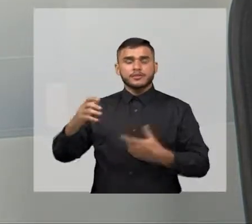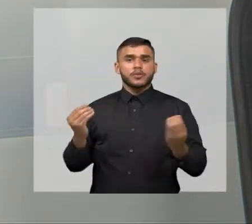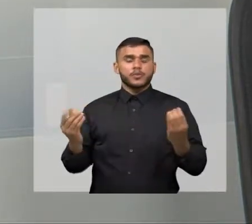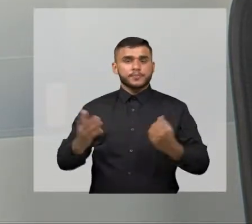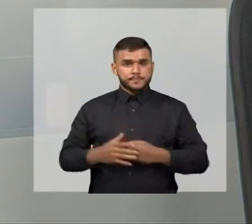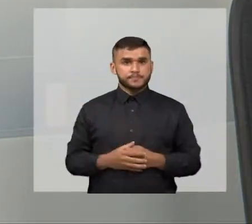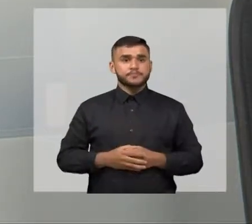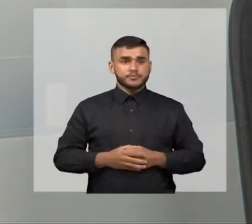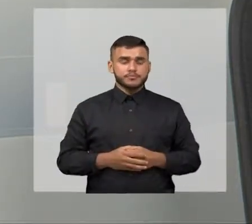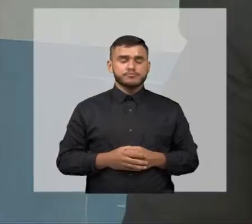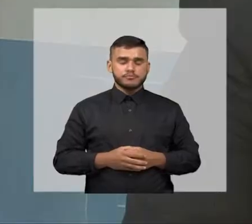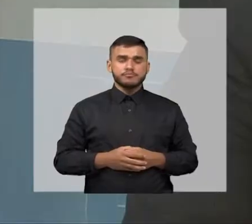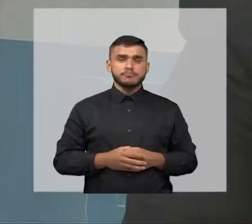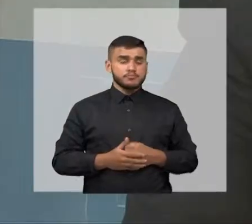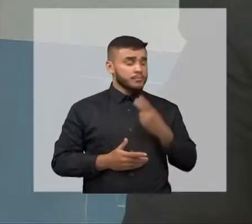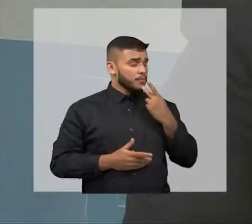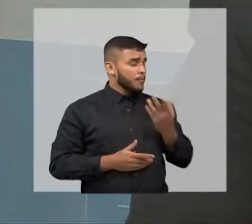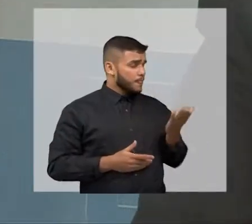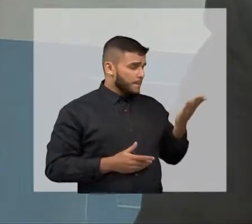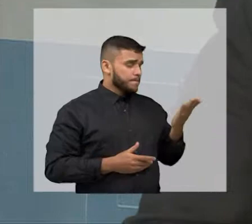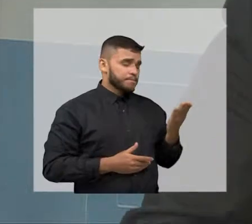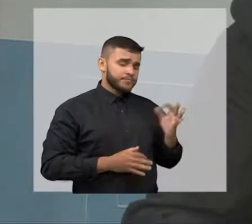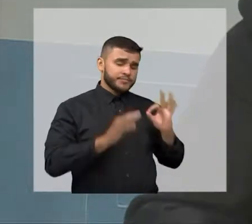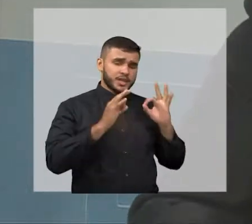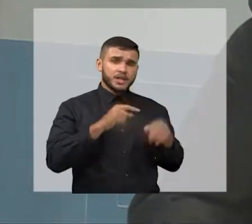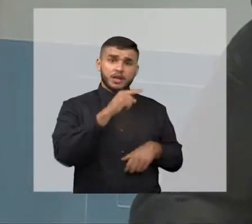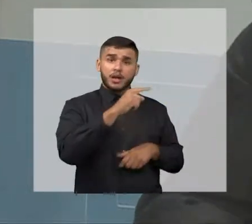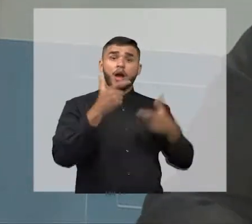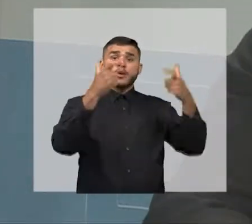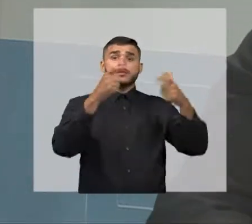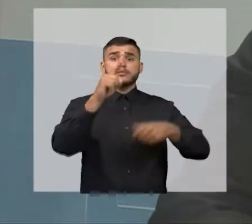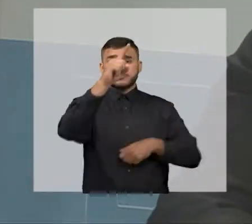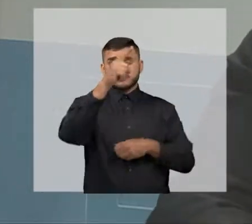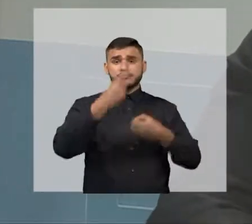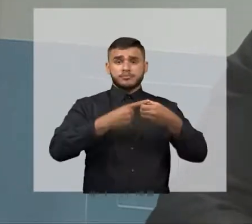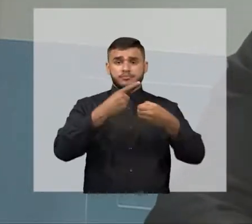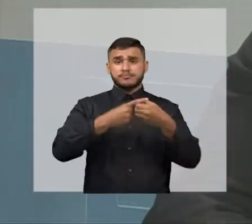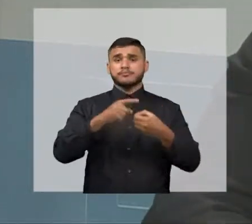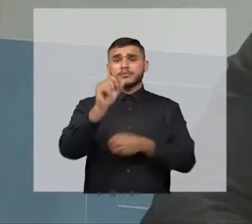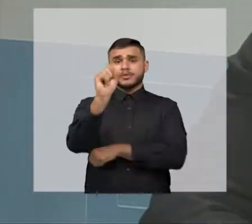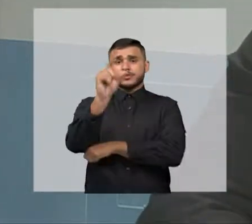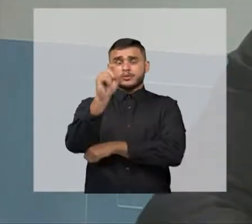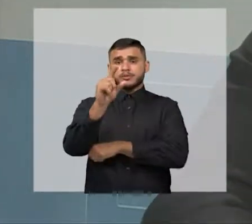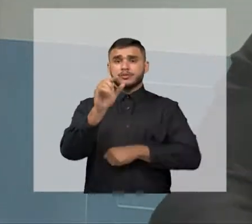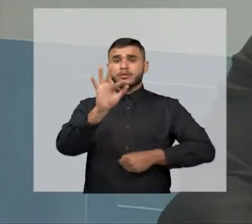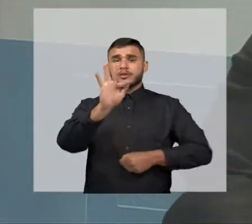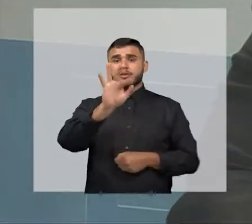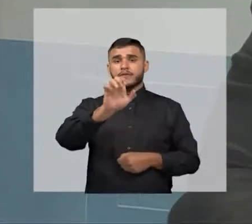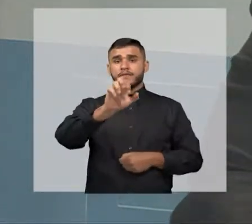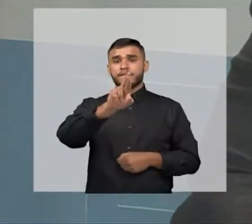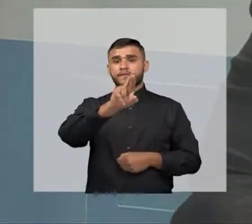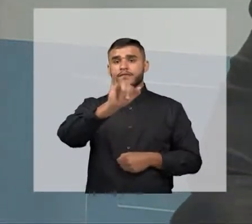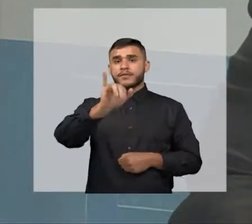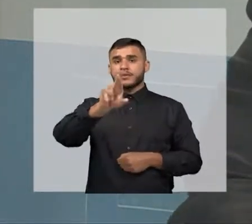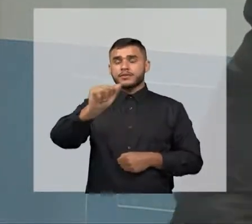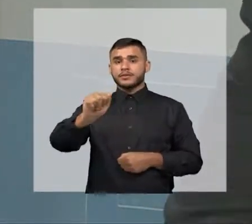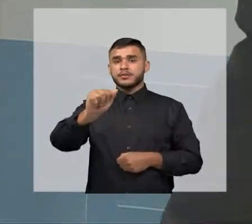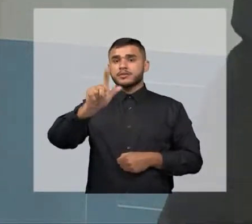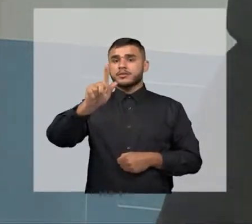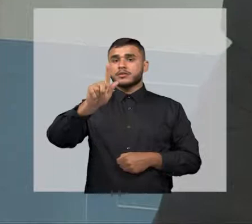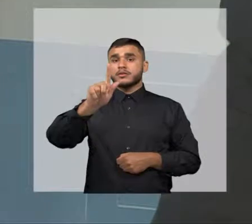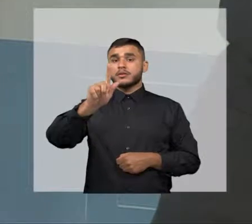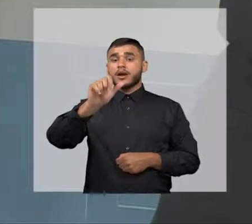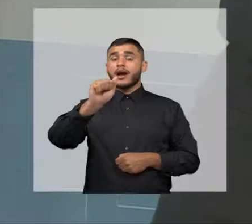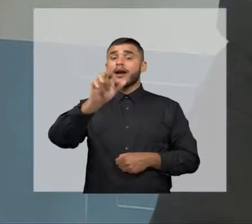de alguns candidatos do PDT. Só para você ter ideia, o herdeiro lá de Sobral, meu amigo Ferreira Aragão,